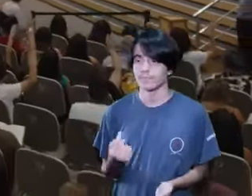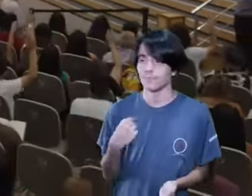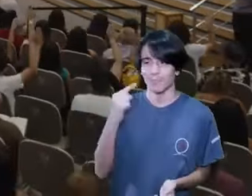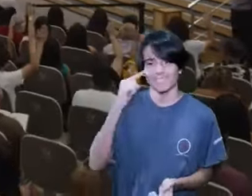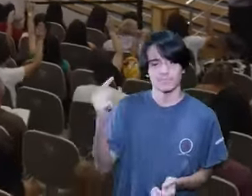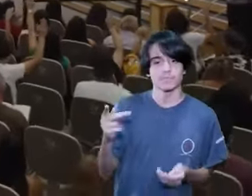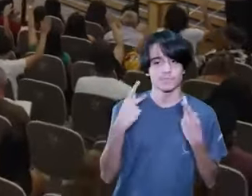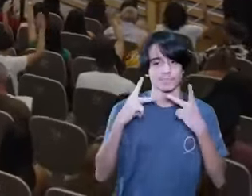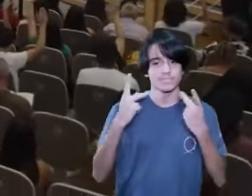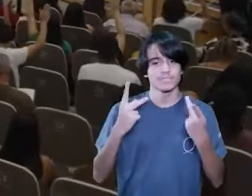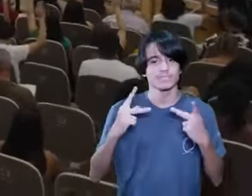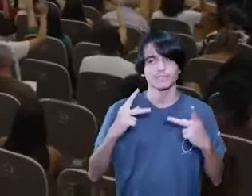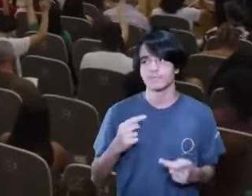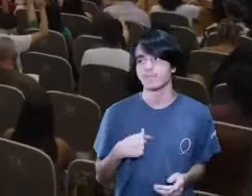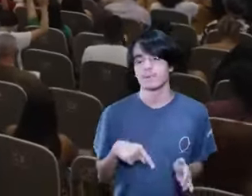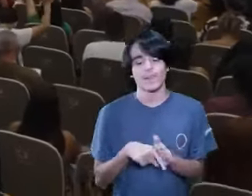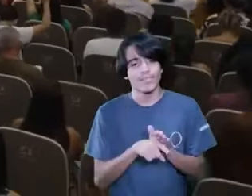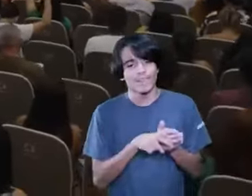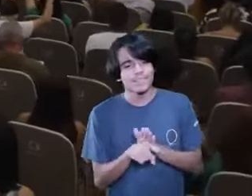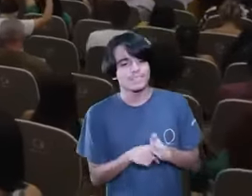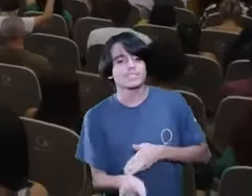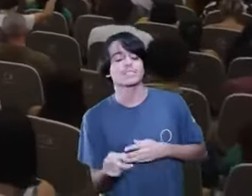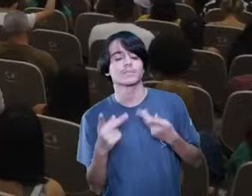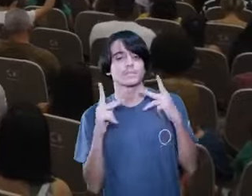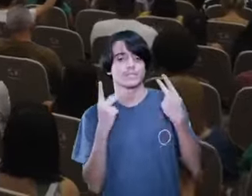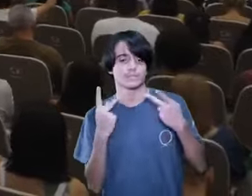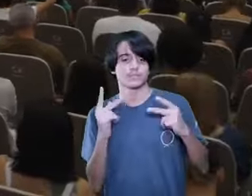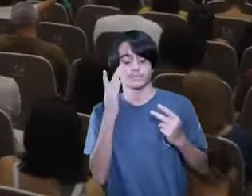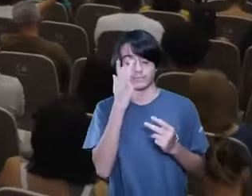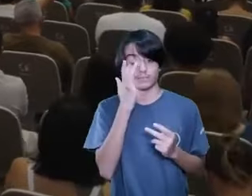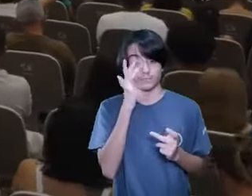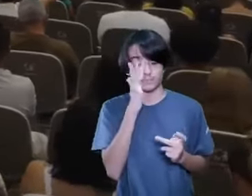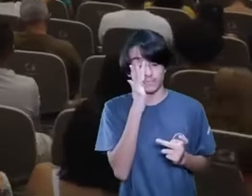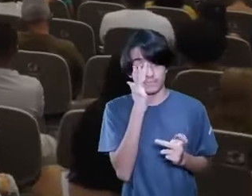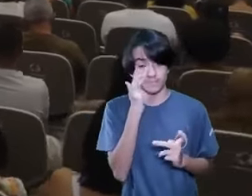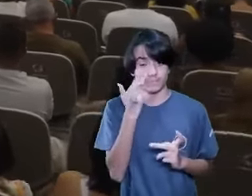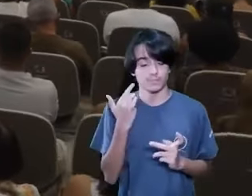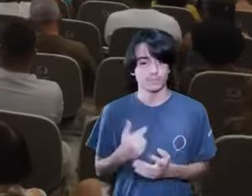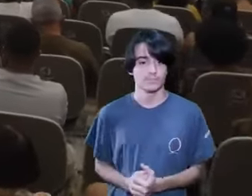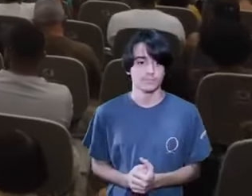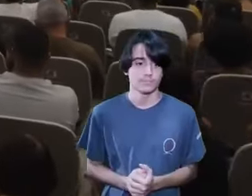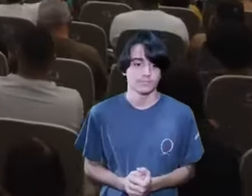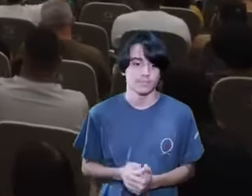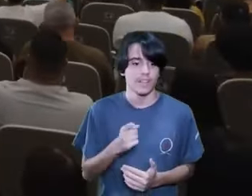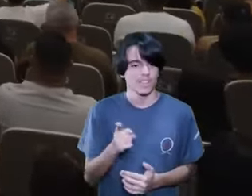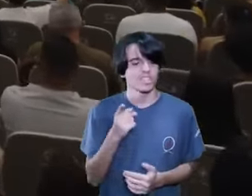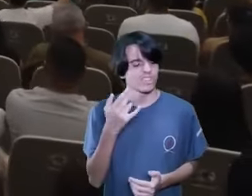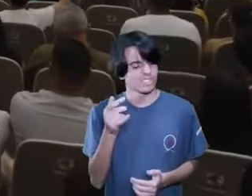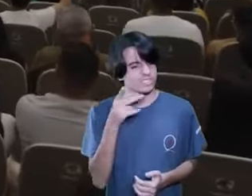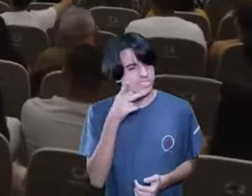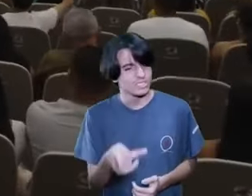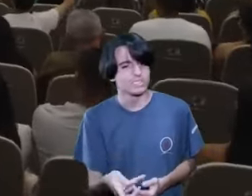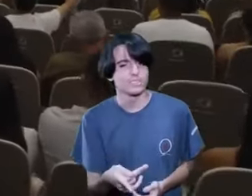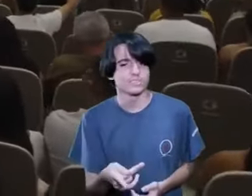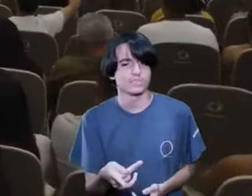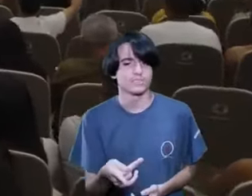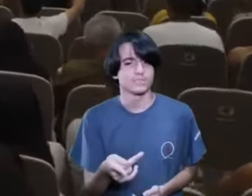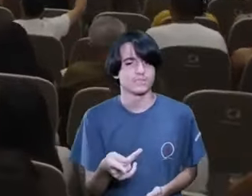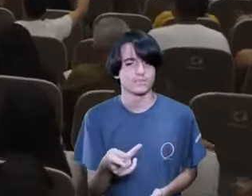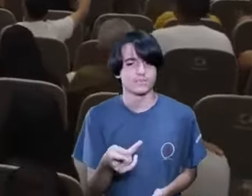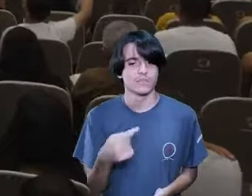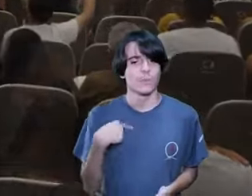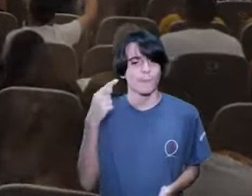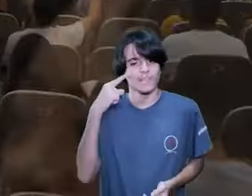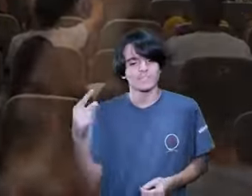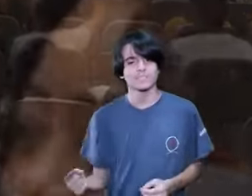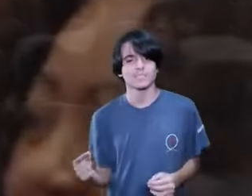refletindo. Calma aí, eu estou analisando. Calma aí. Foi isso mesmo que ele disse. Foi isso mesmo que